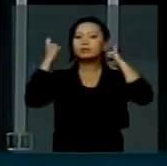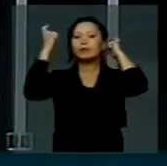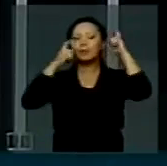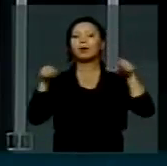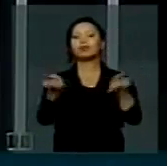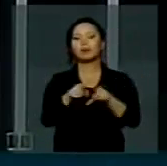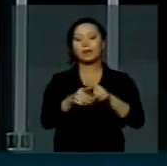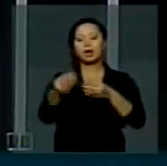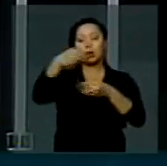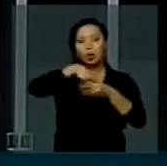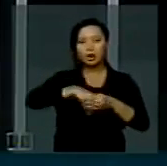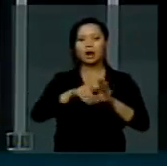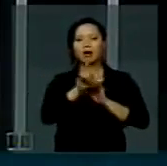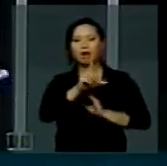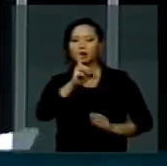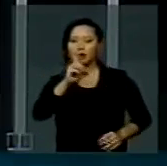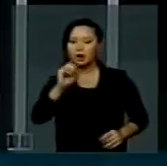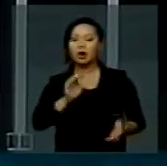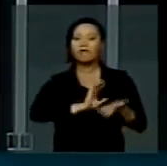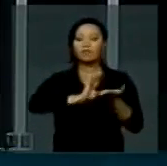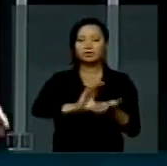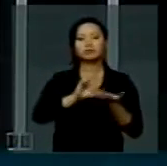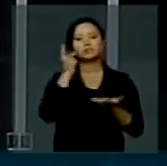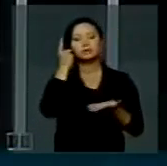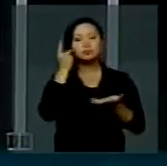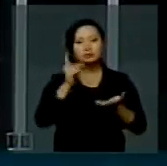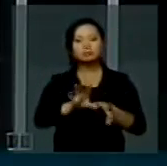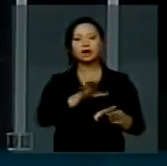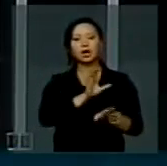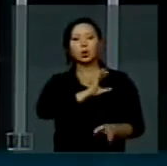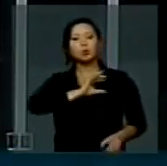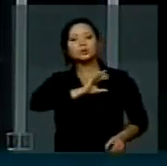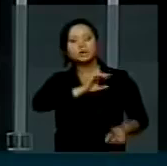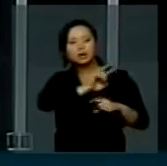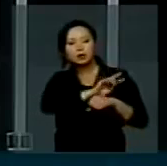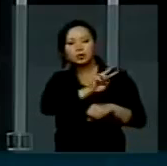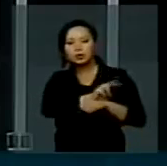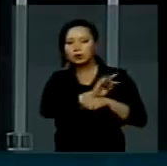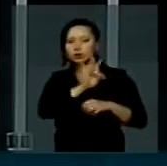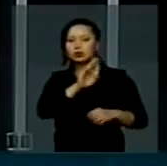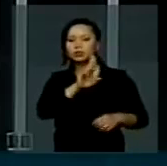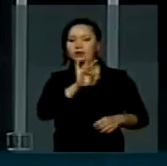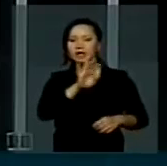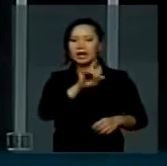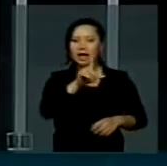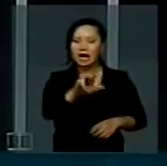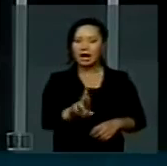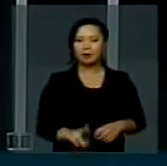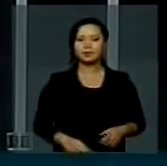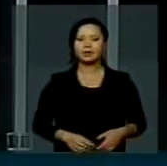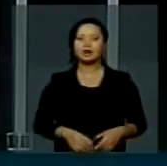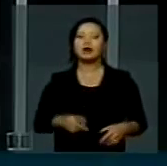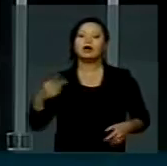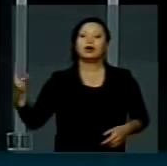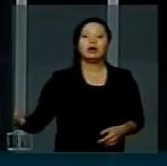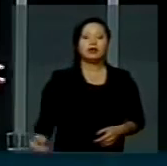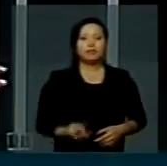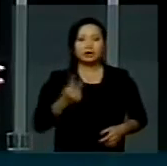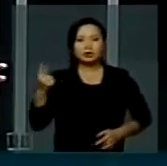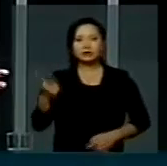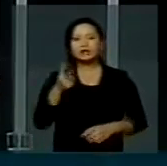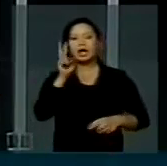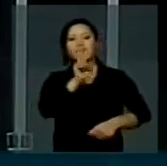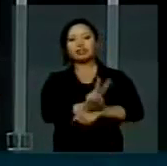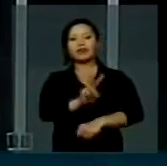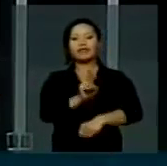LDO o investimento para os conselhos tutelares. A valorização da Defensoria Pública da União, os